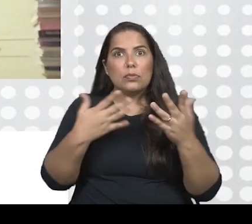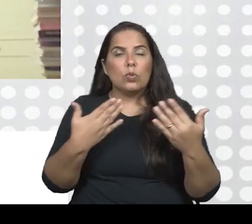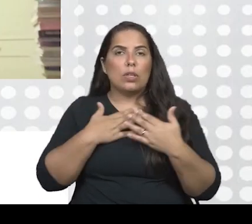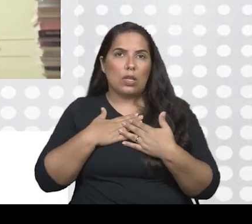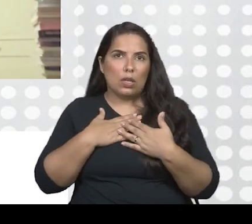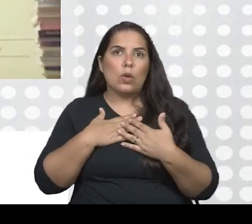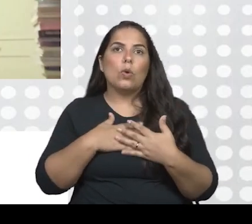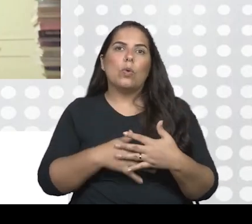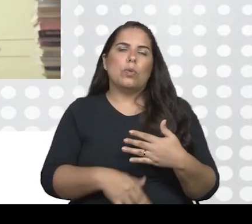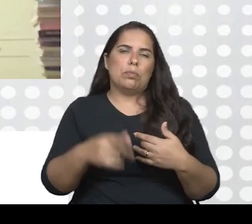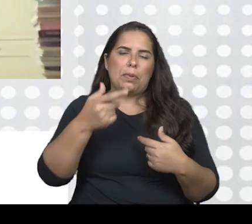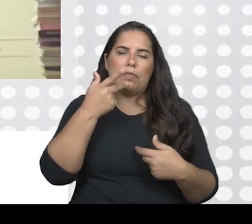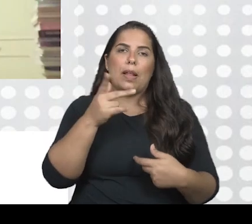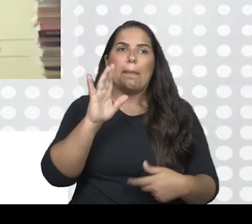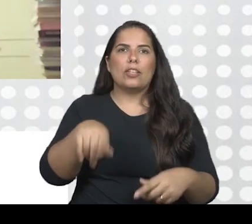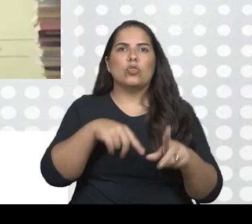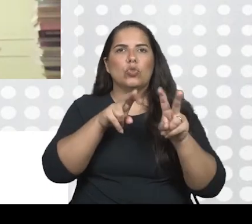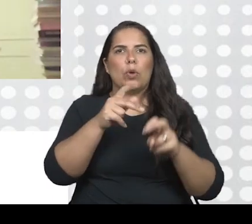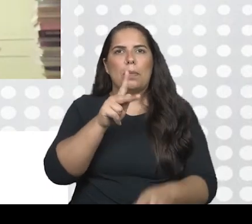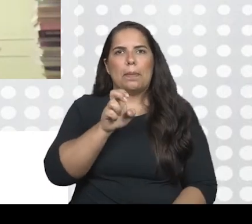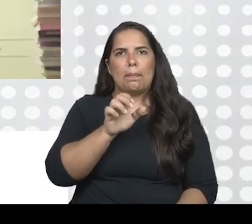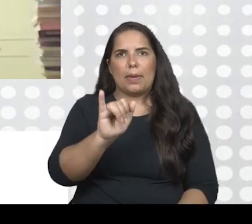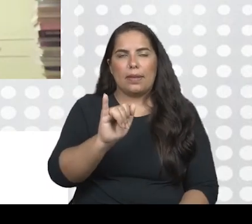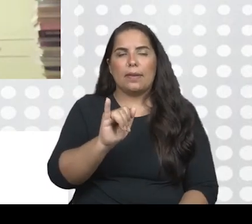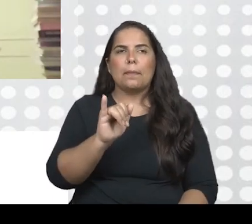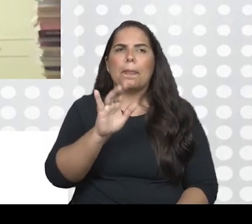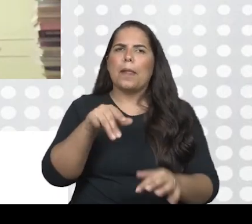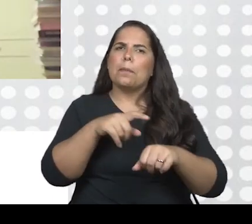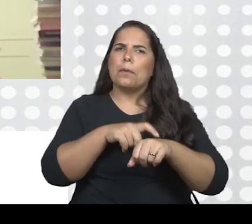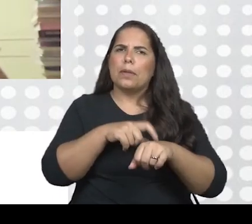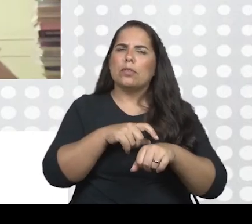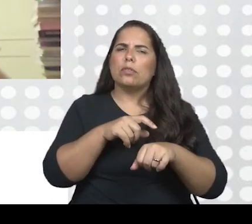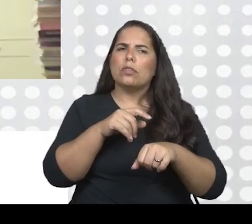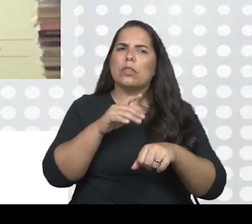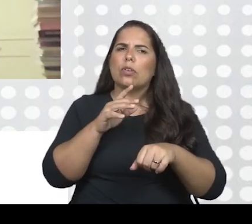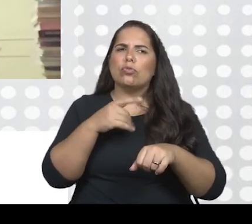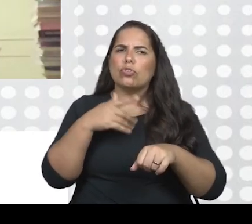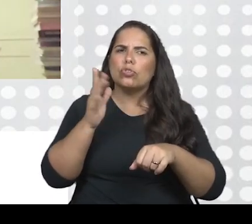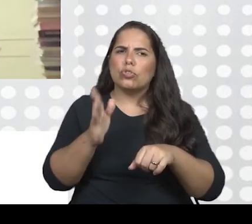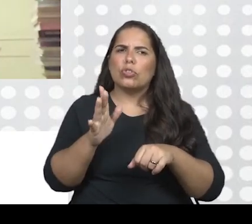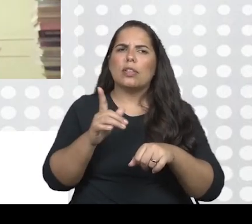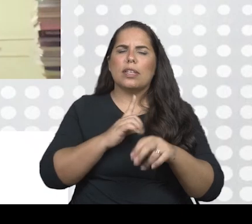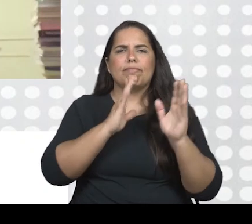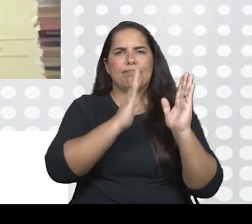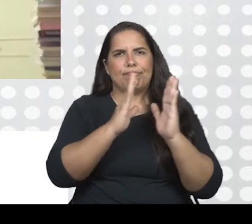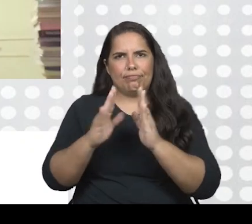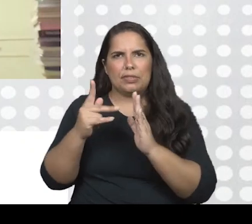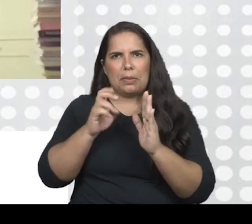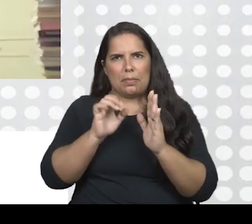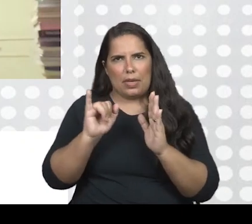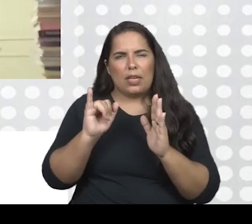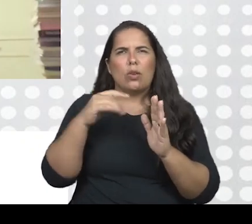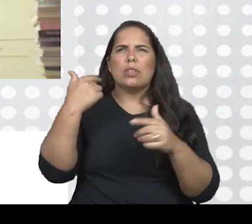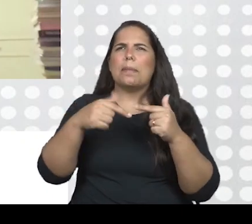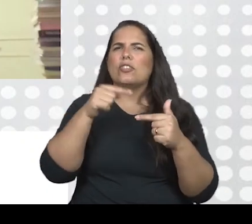eu faço essa primeira fala. Sobre o PEI, em algum momento eu já passei em várias fases do PEI, eu trabalho